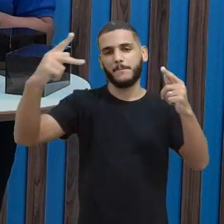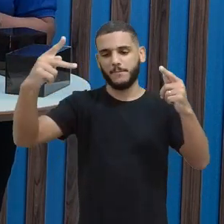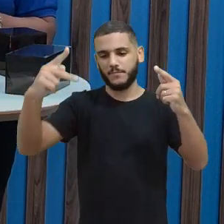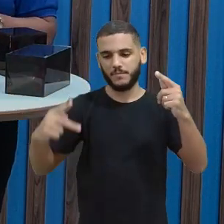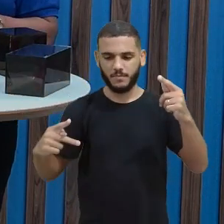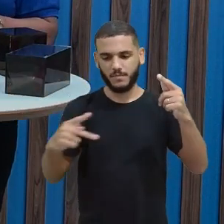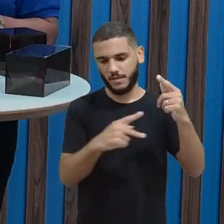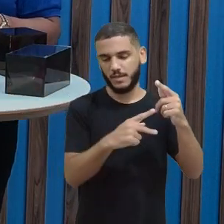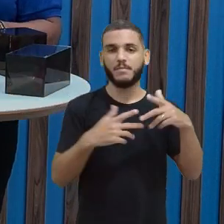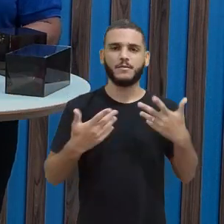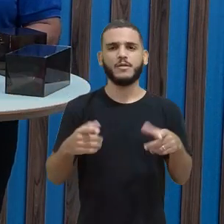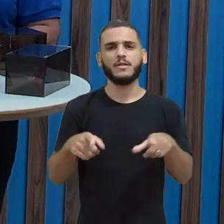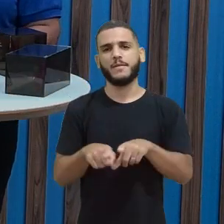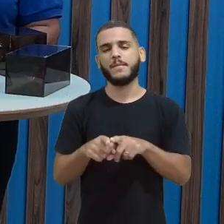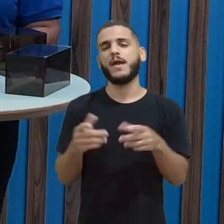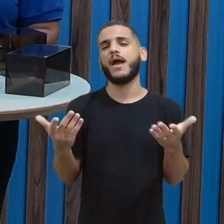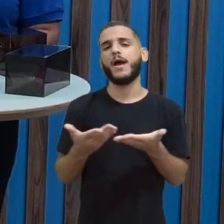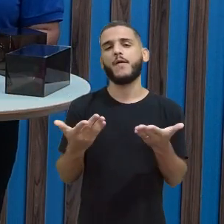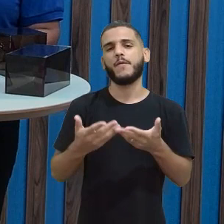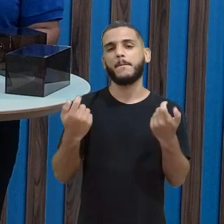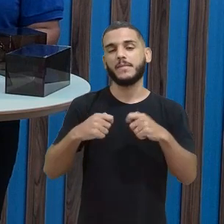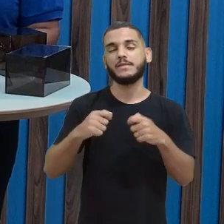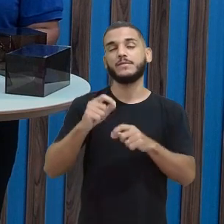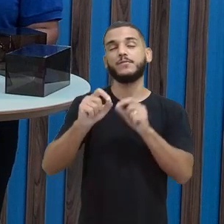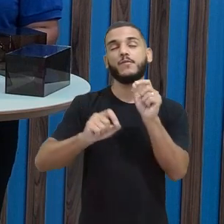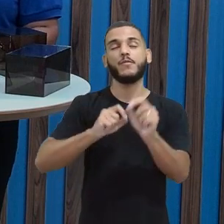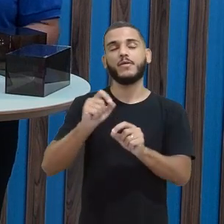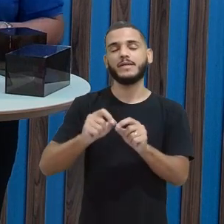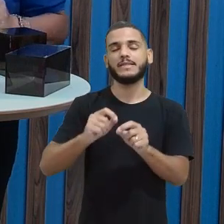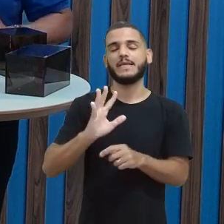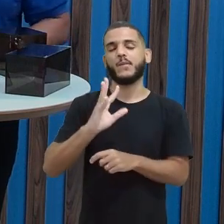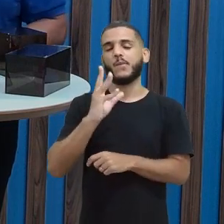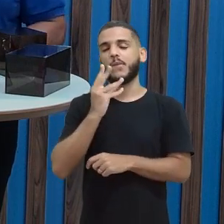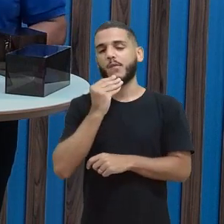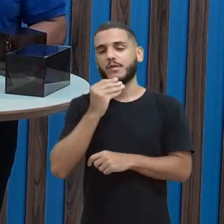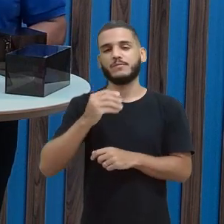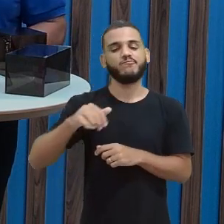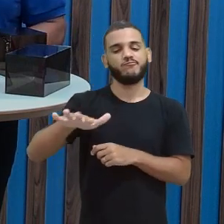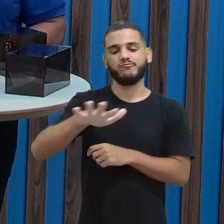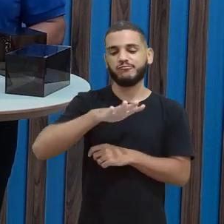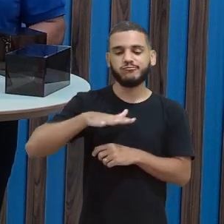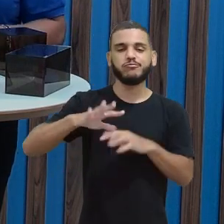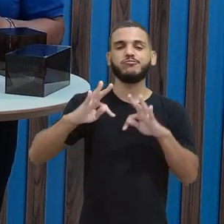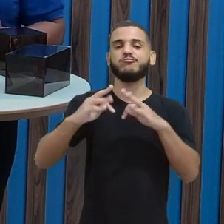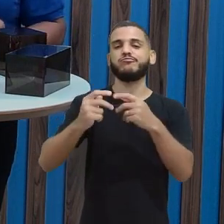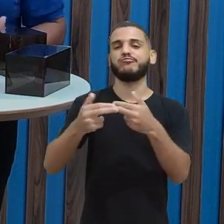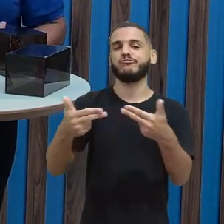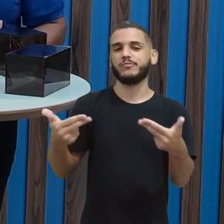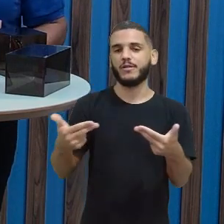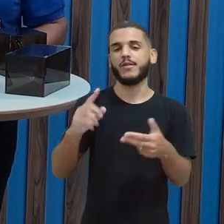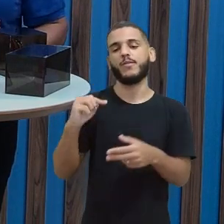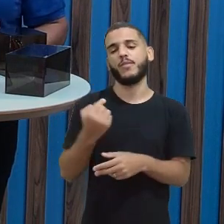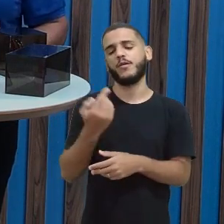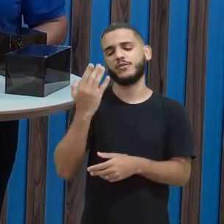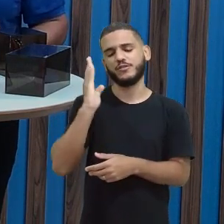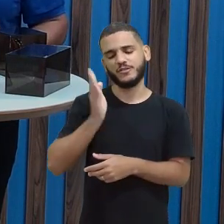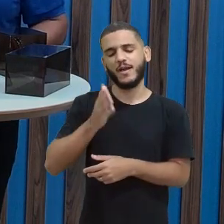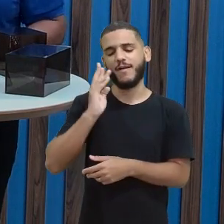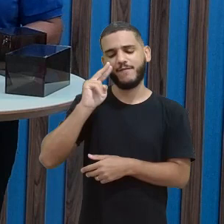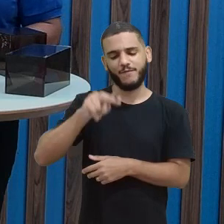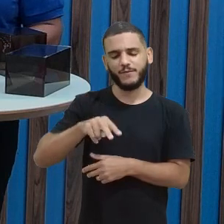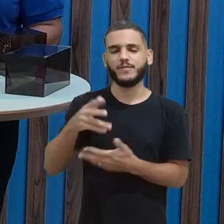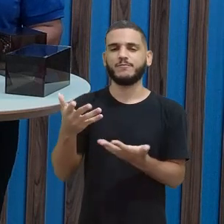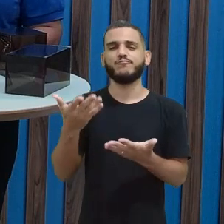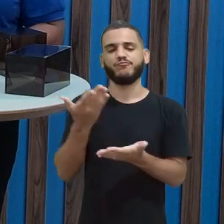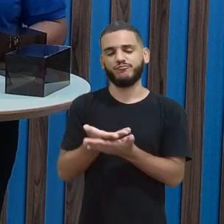um conhecimento geral de tudo, tá? Eu acredito que já vimos tanto área como